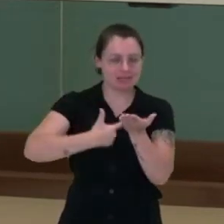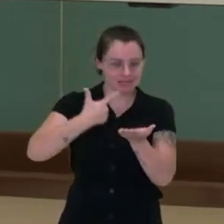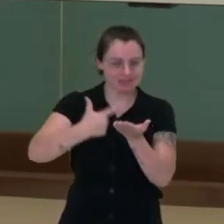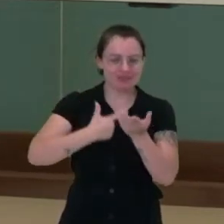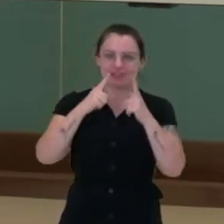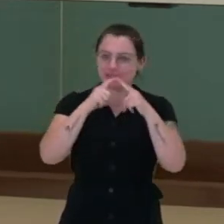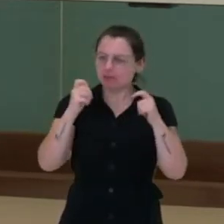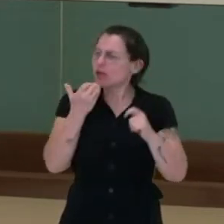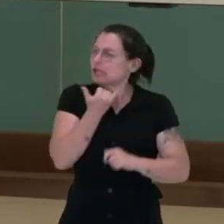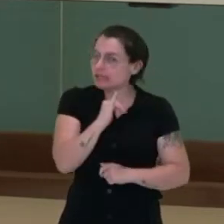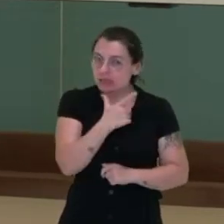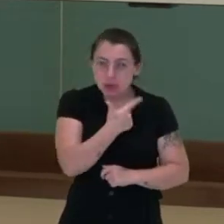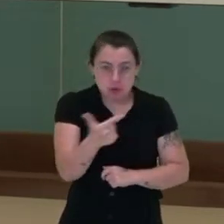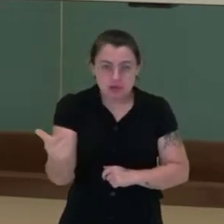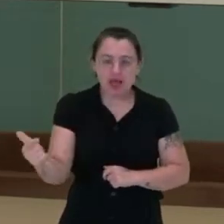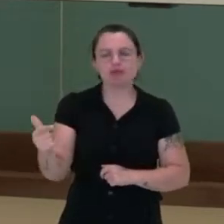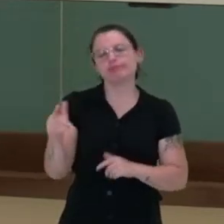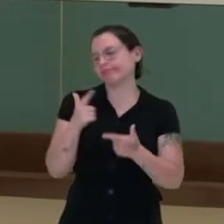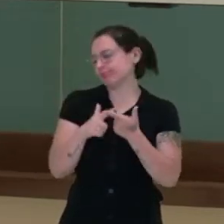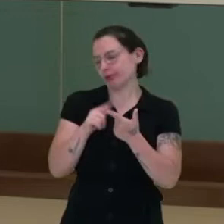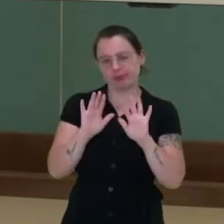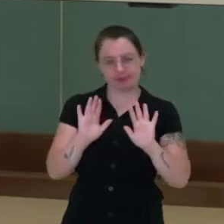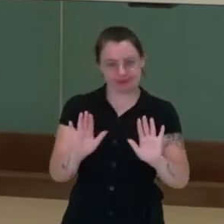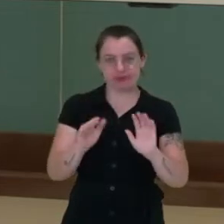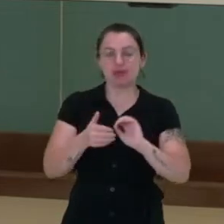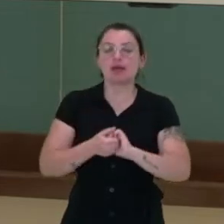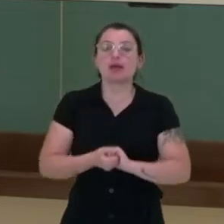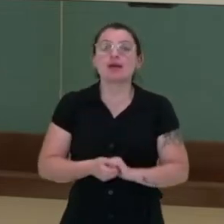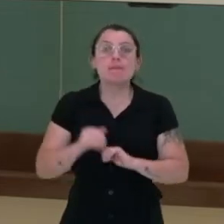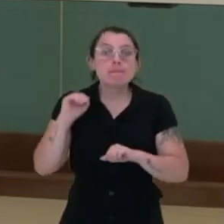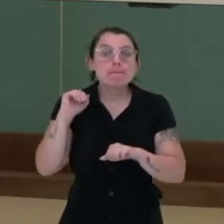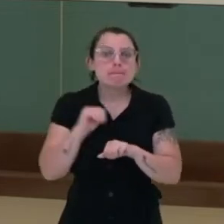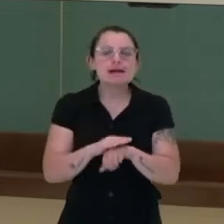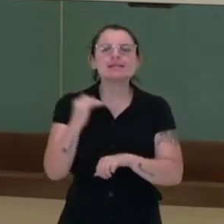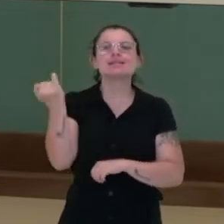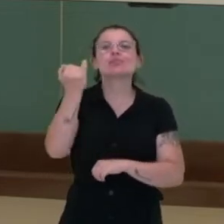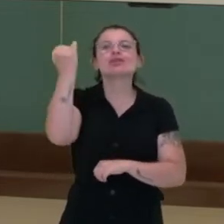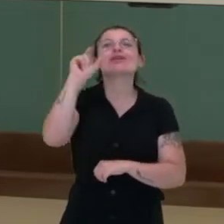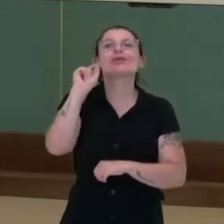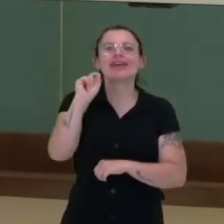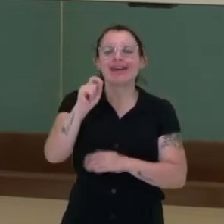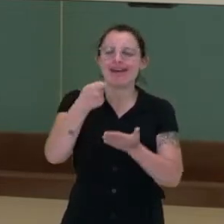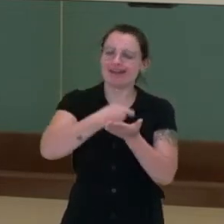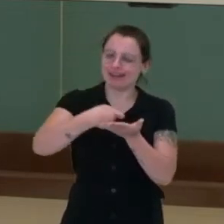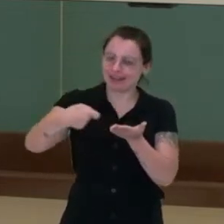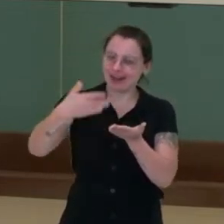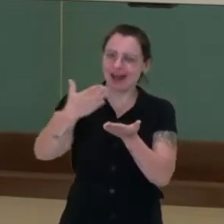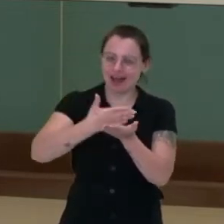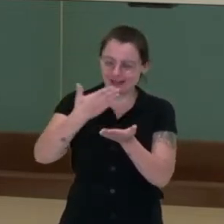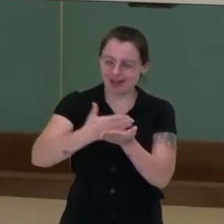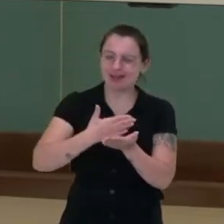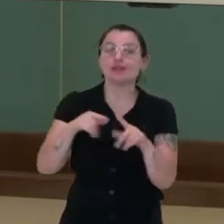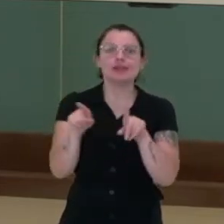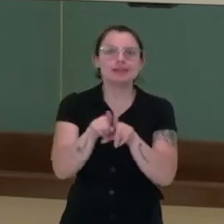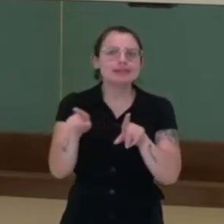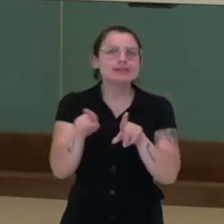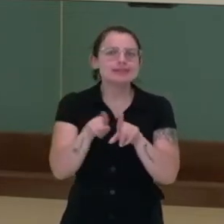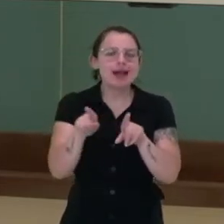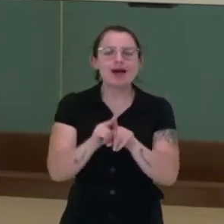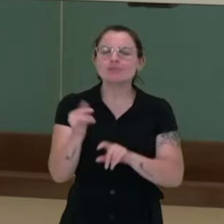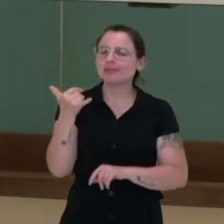Mas se não tiver, não tem problema. O mais importante é que você esteja com o seu caderno e o seu penal para fazer